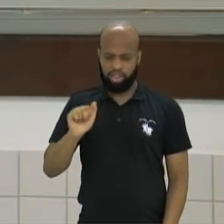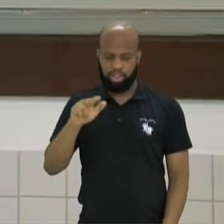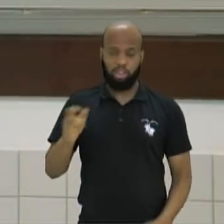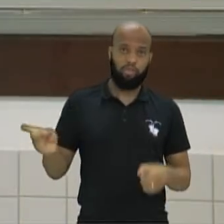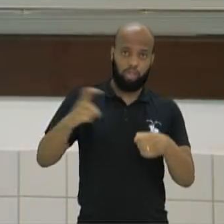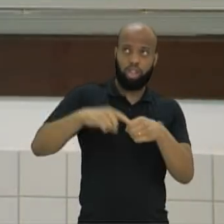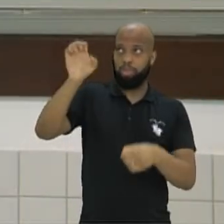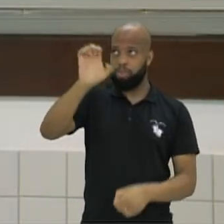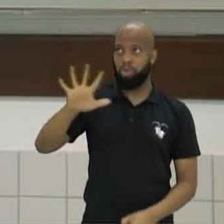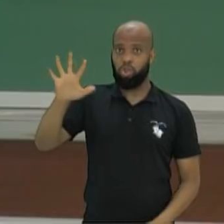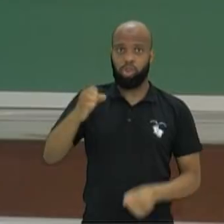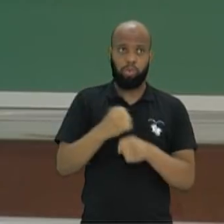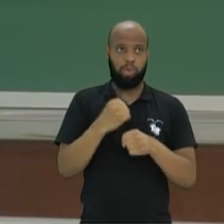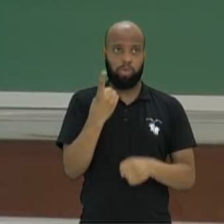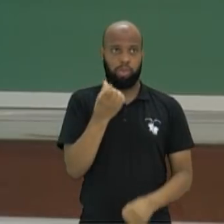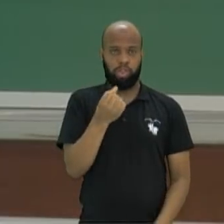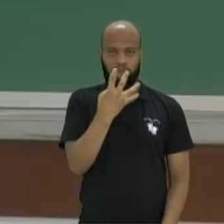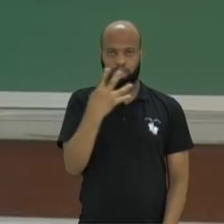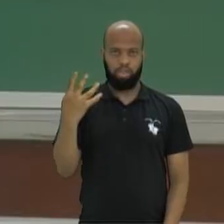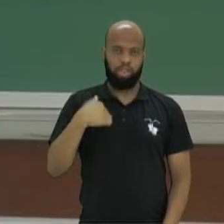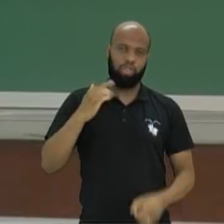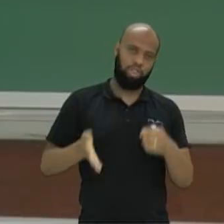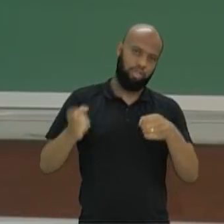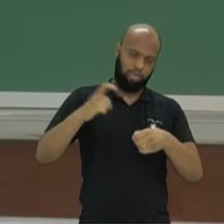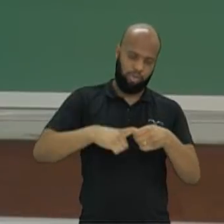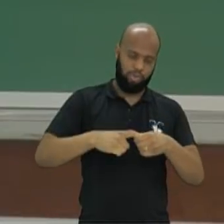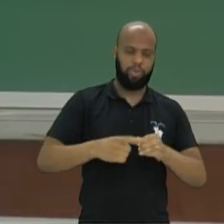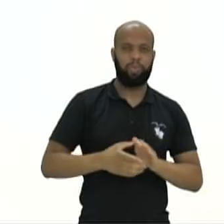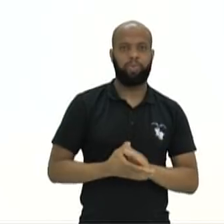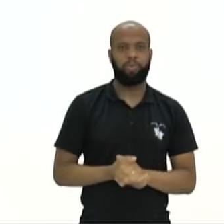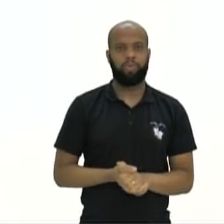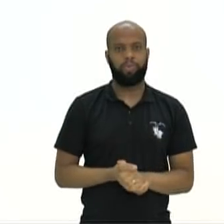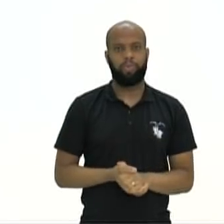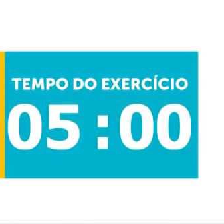Europa em 1644? Daqui a pouquinho nós voltamos, corrigimos juntos.